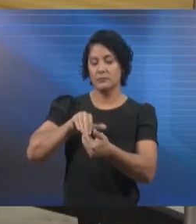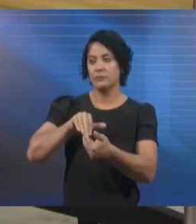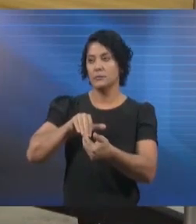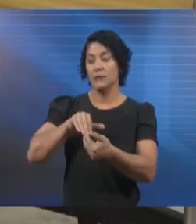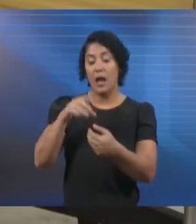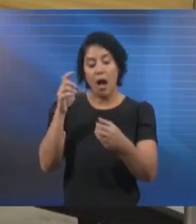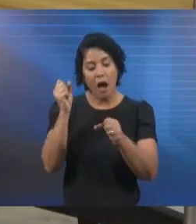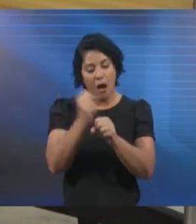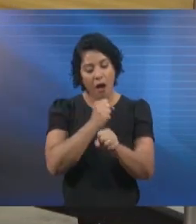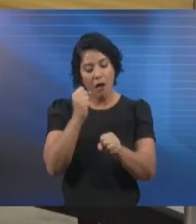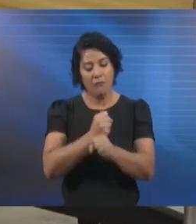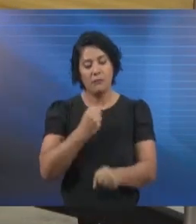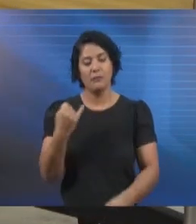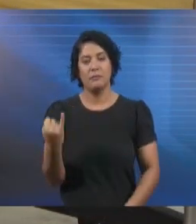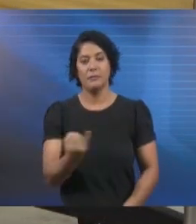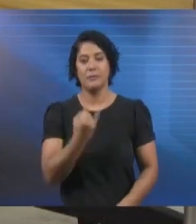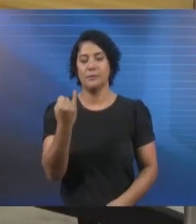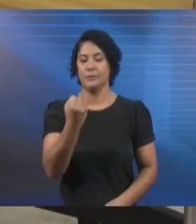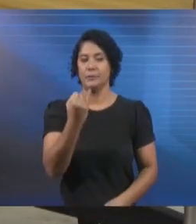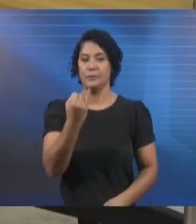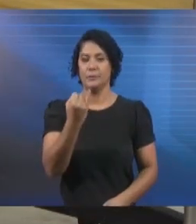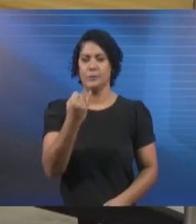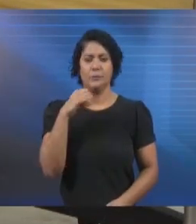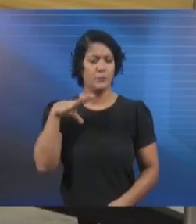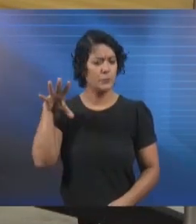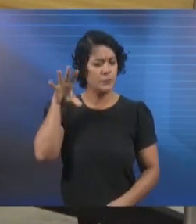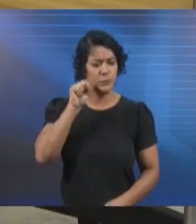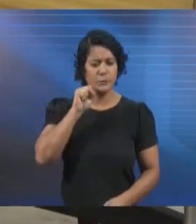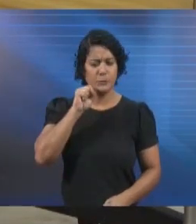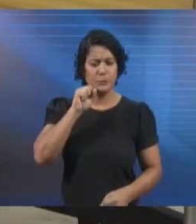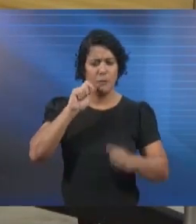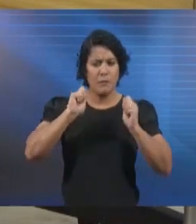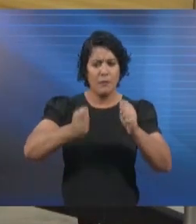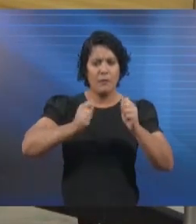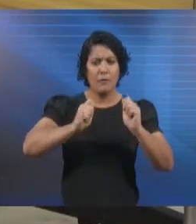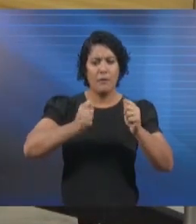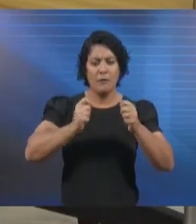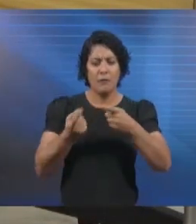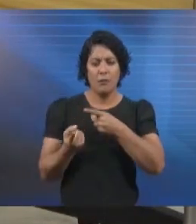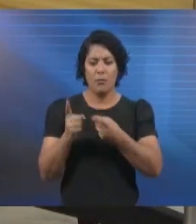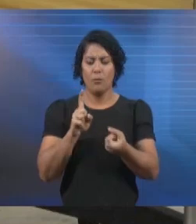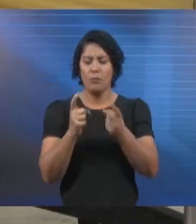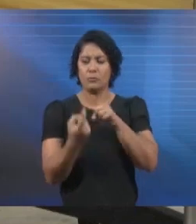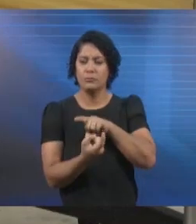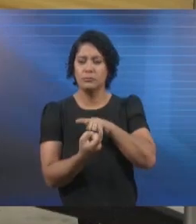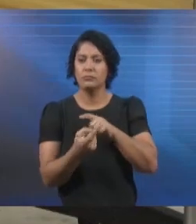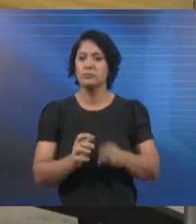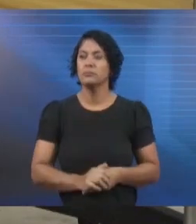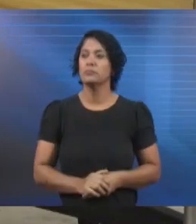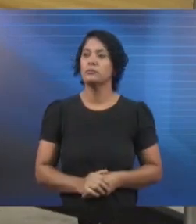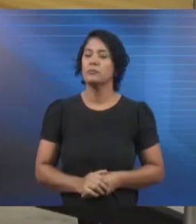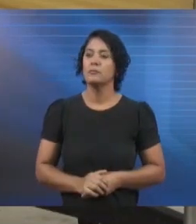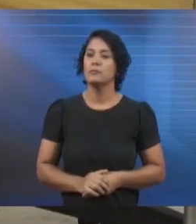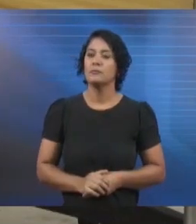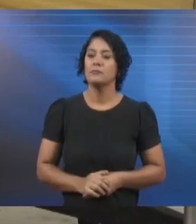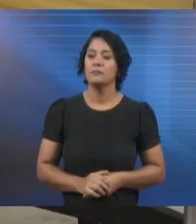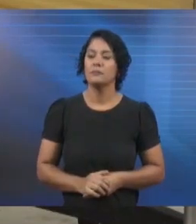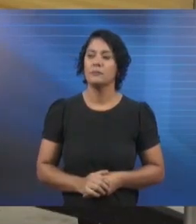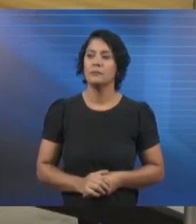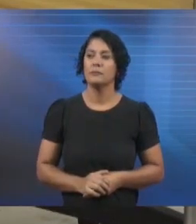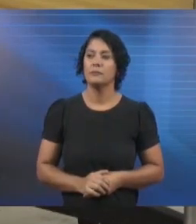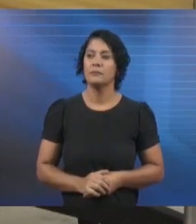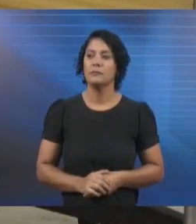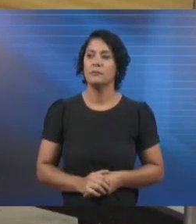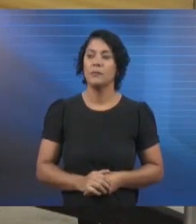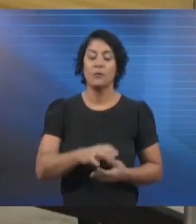obra é importante eu não tenho ouvido nenhuma manifestação contrária por outro lado existe um